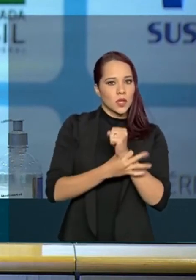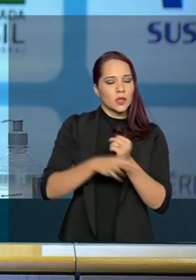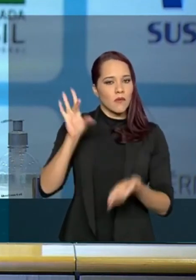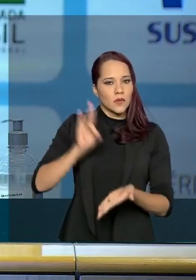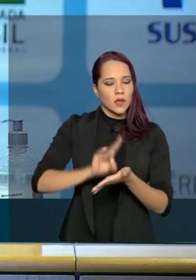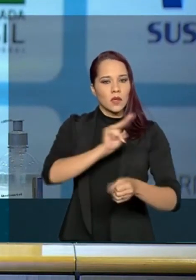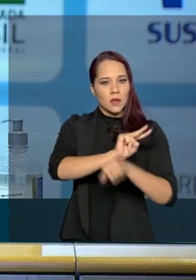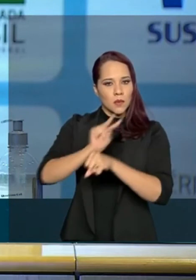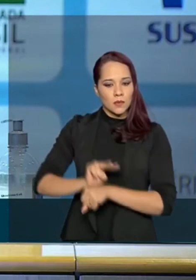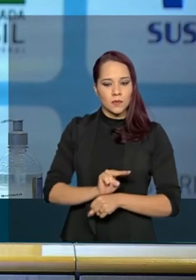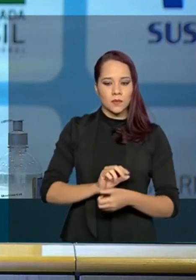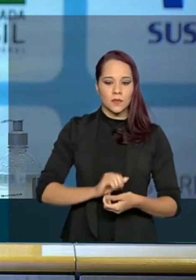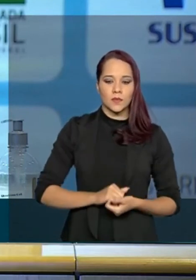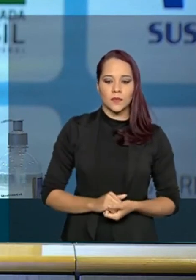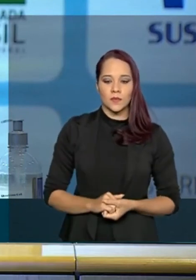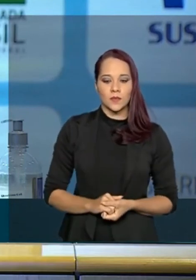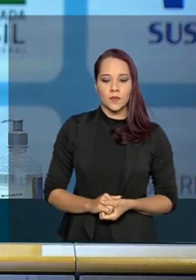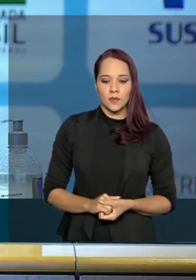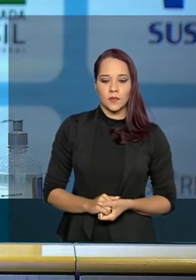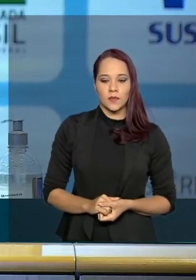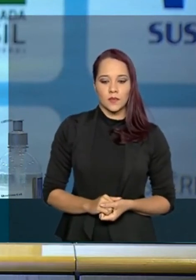na imunização.